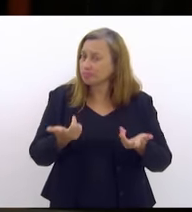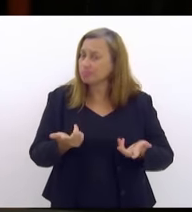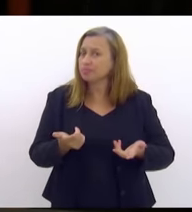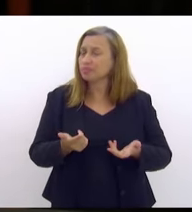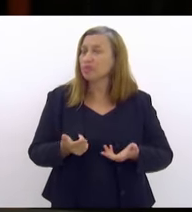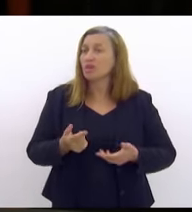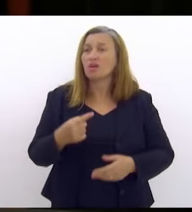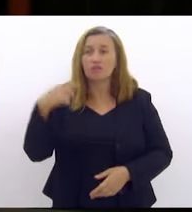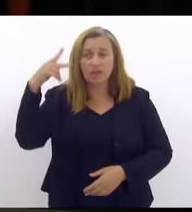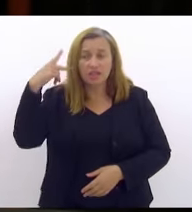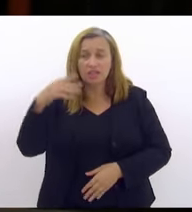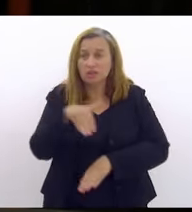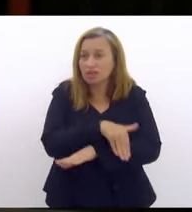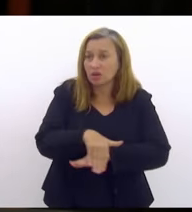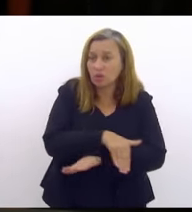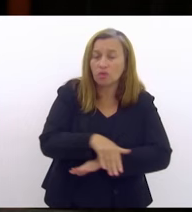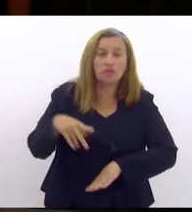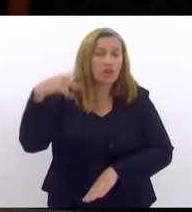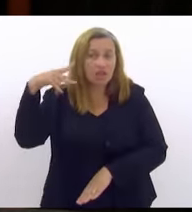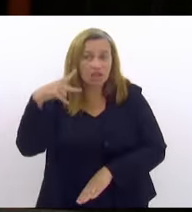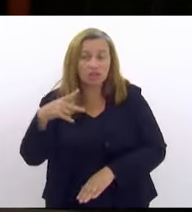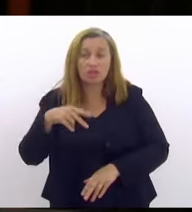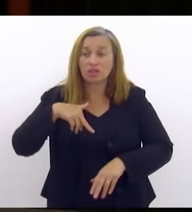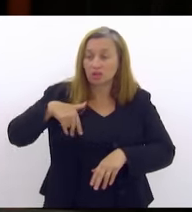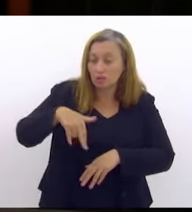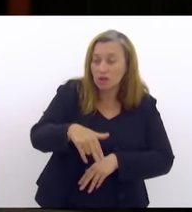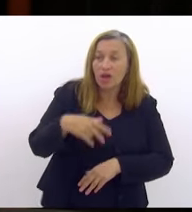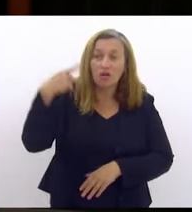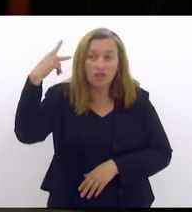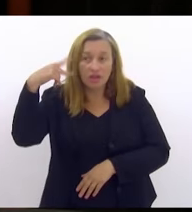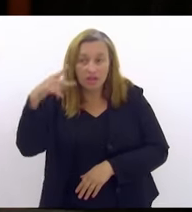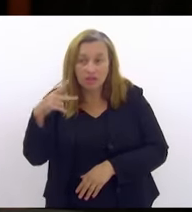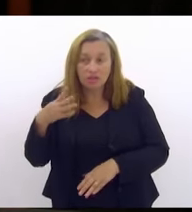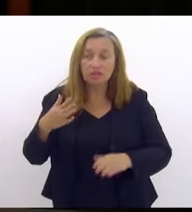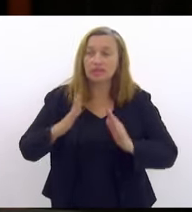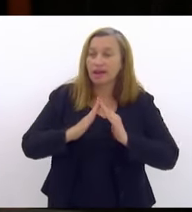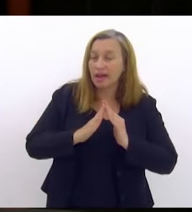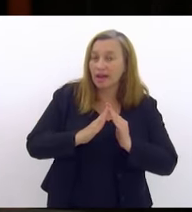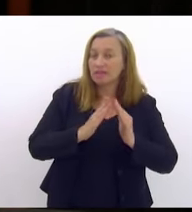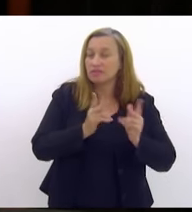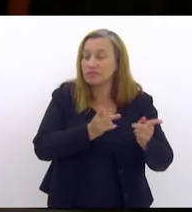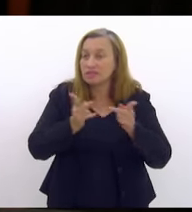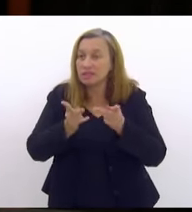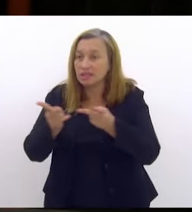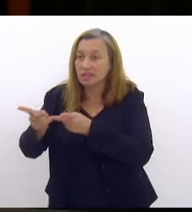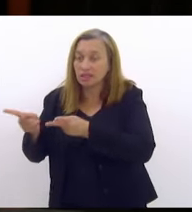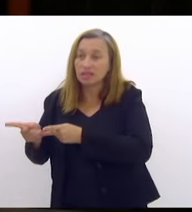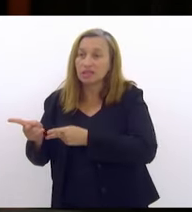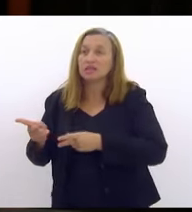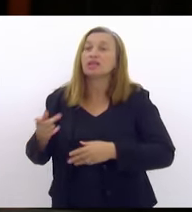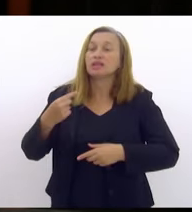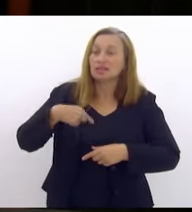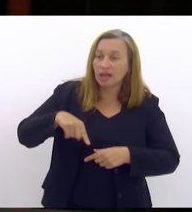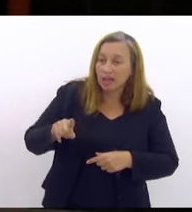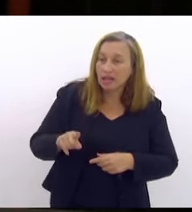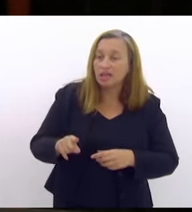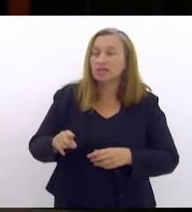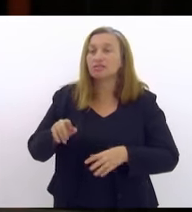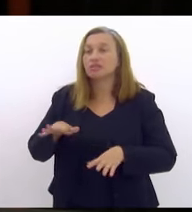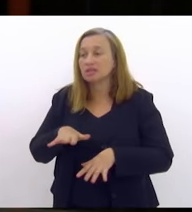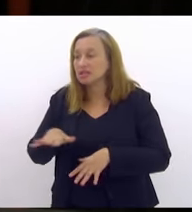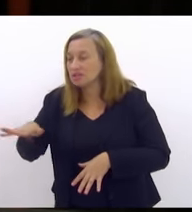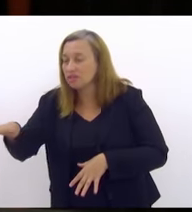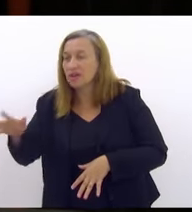É o vereador que está na rua, é o vereador que está andando, é o vereador que está em casa, que está presente na comunidade, que está presente